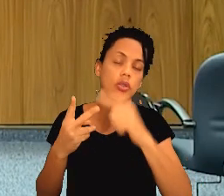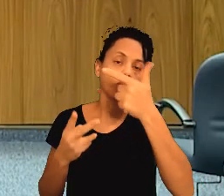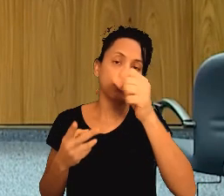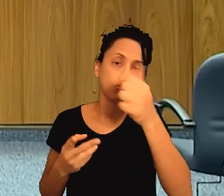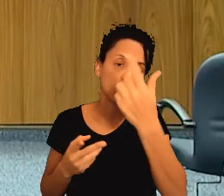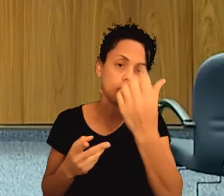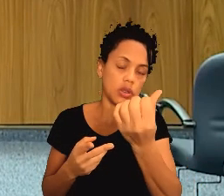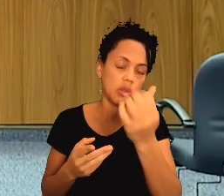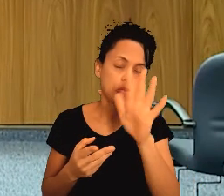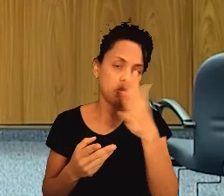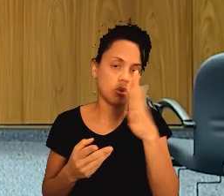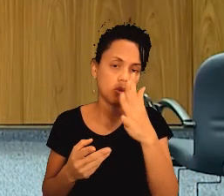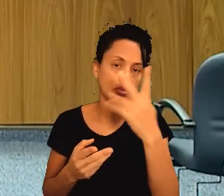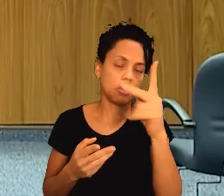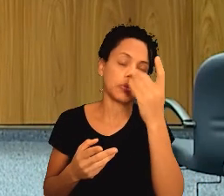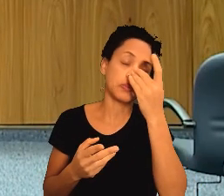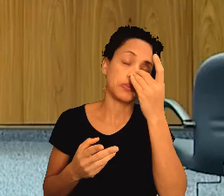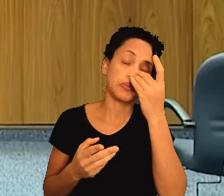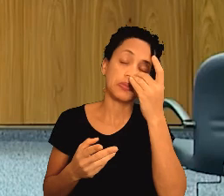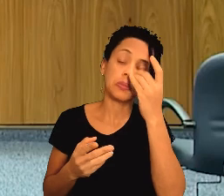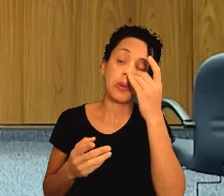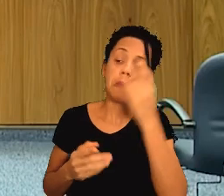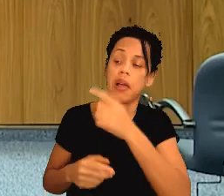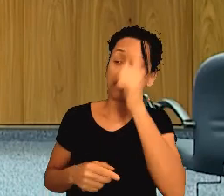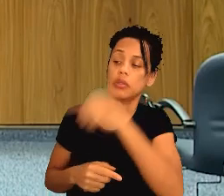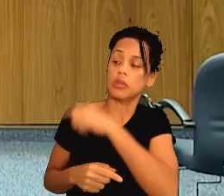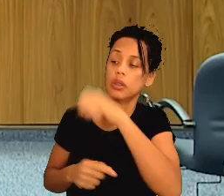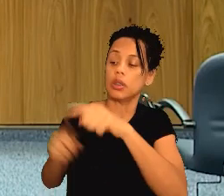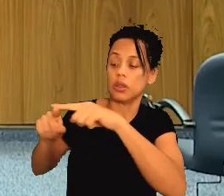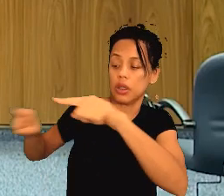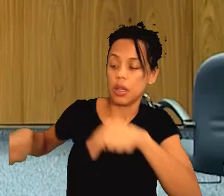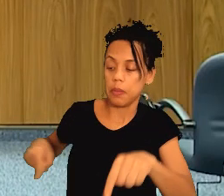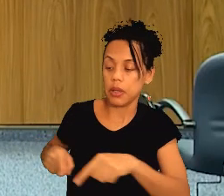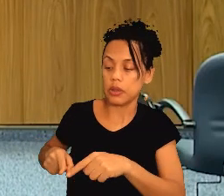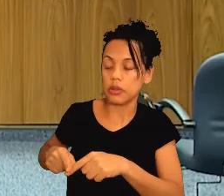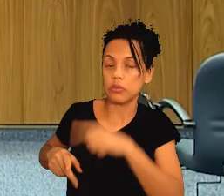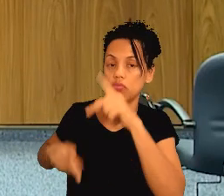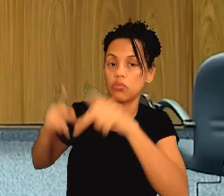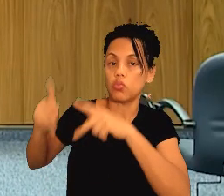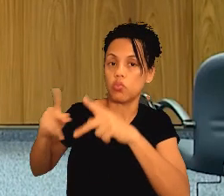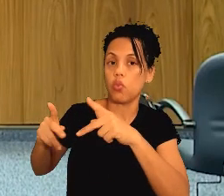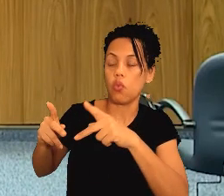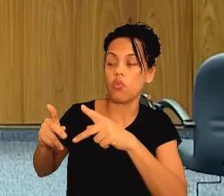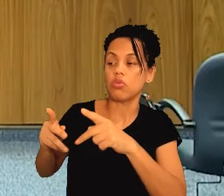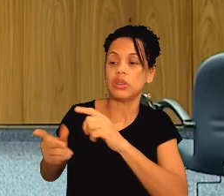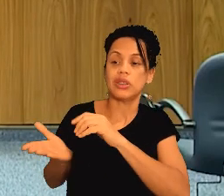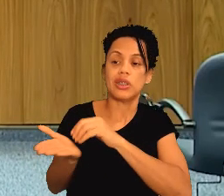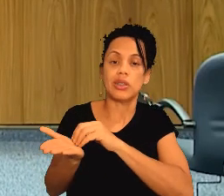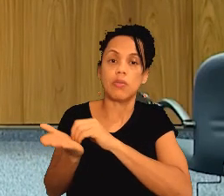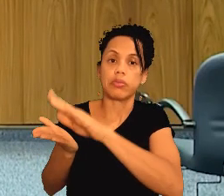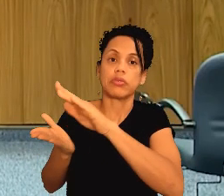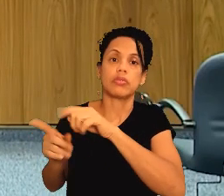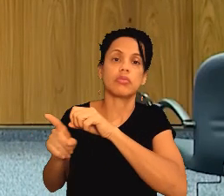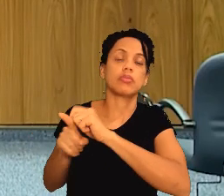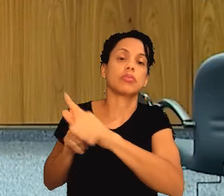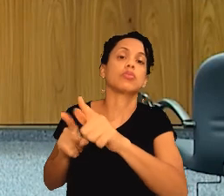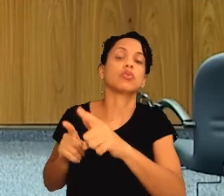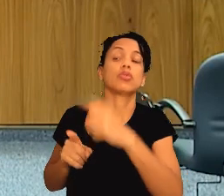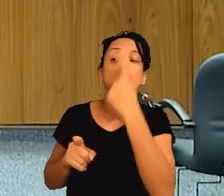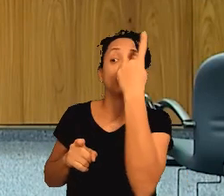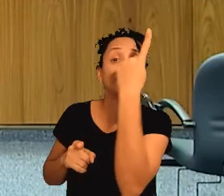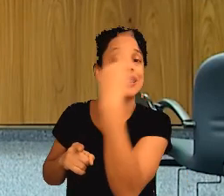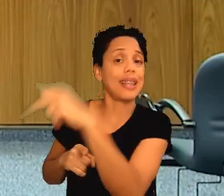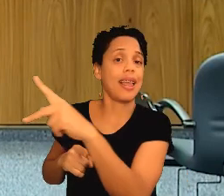datas, para negar a demarcação de povos que tinham sido expulsos de